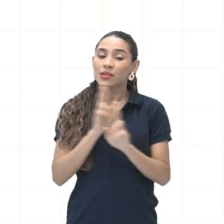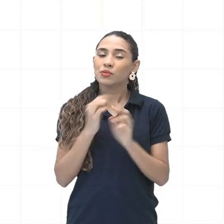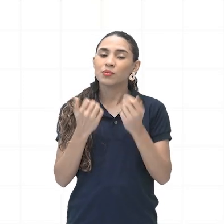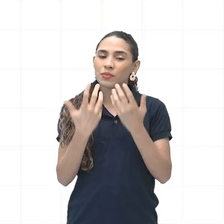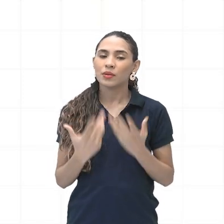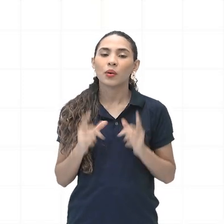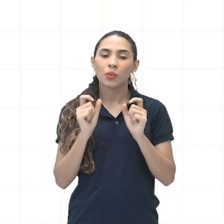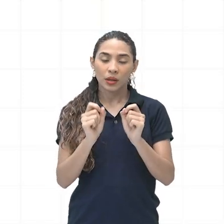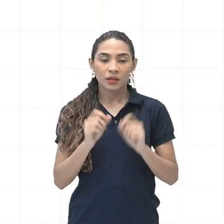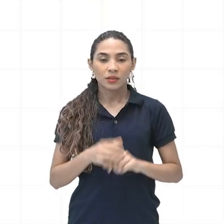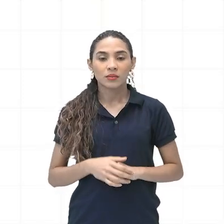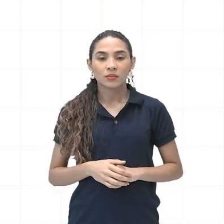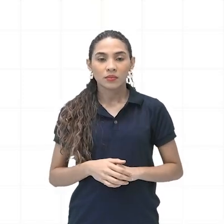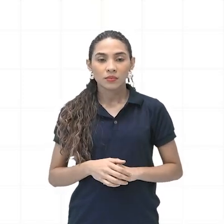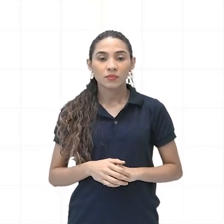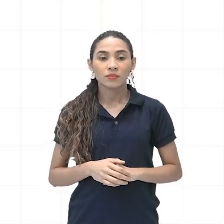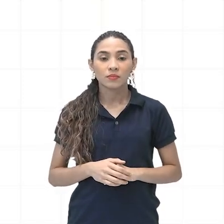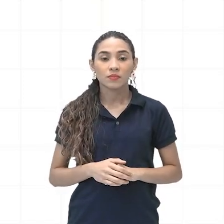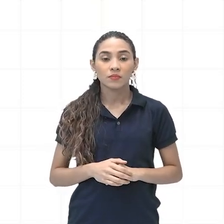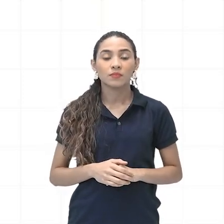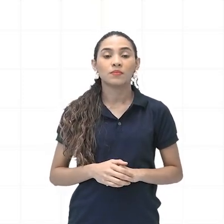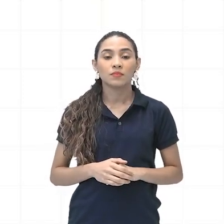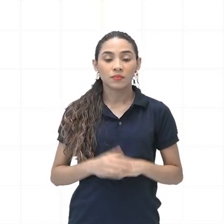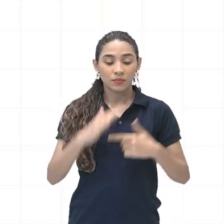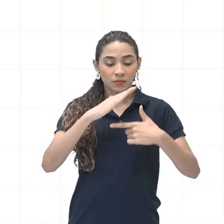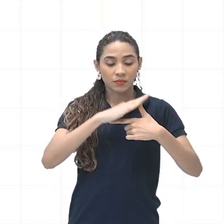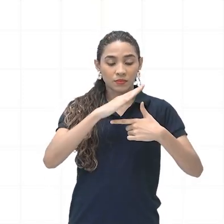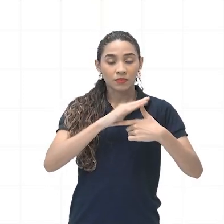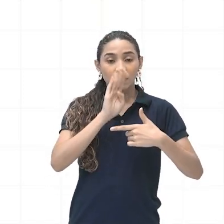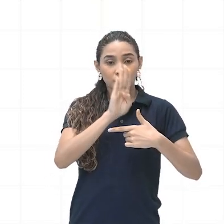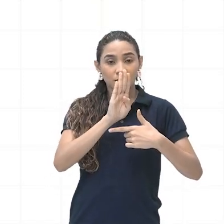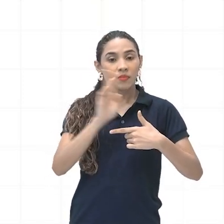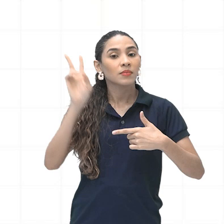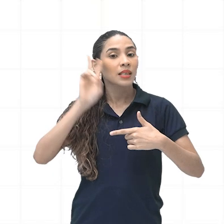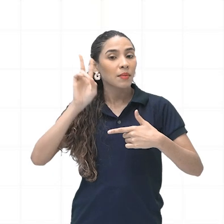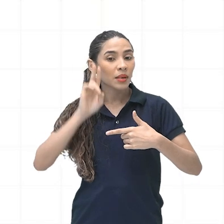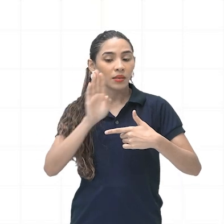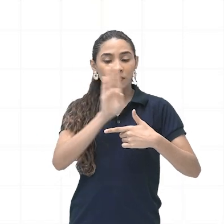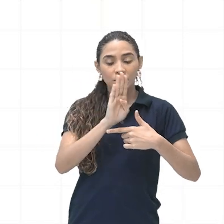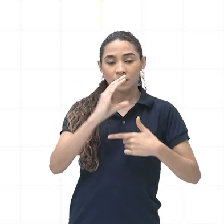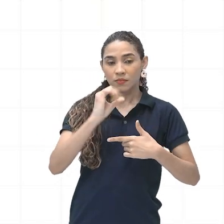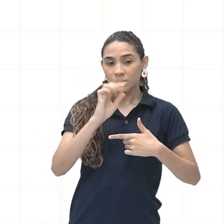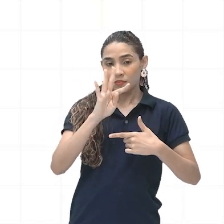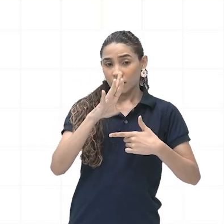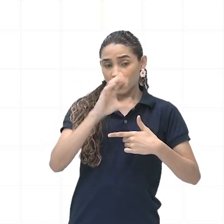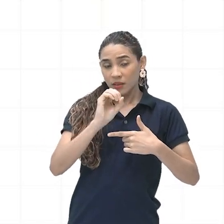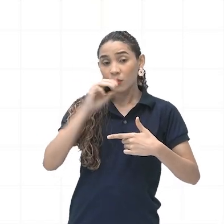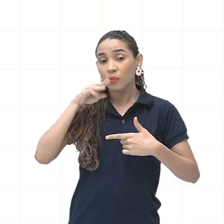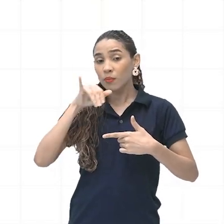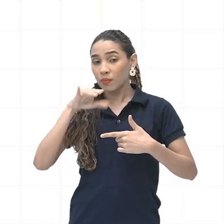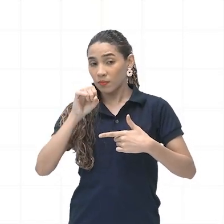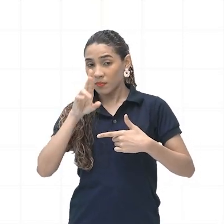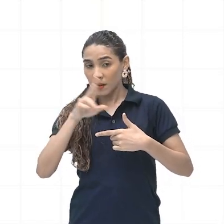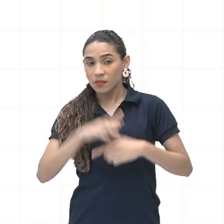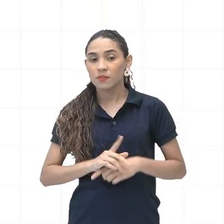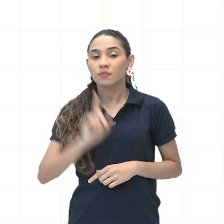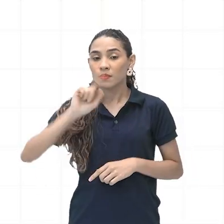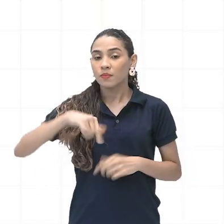diz o quadrado do cateto, lembrando que eu estou pensando no cateto maior, é